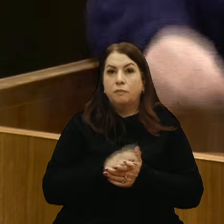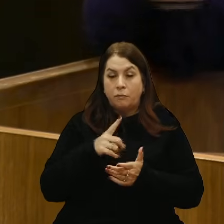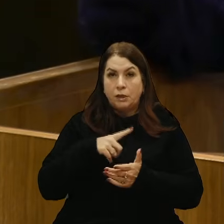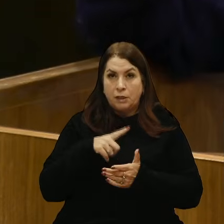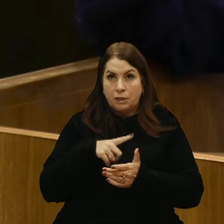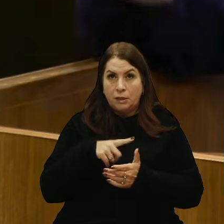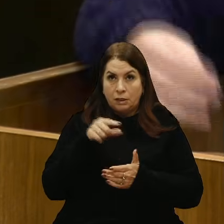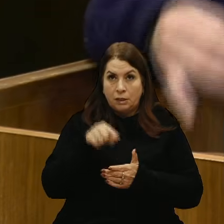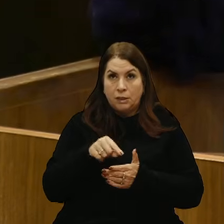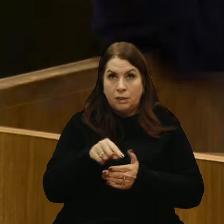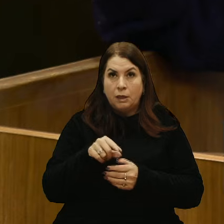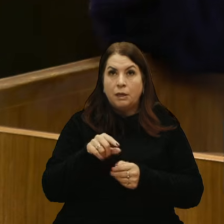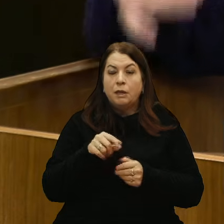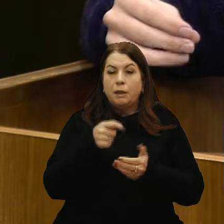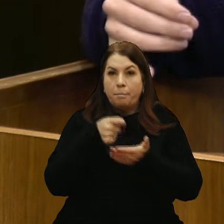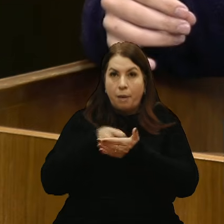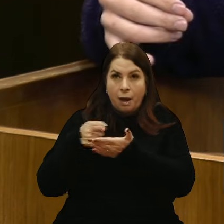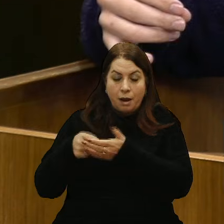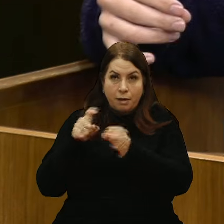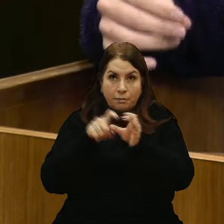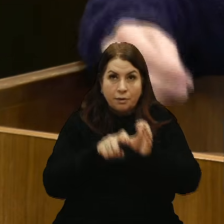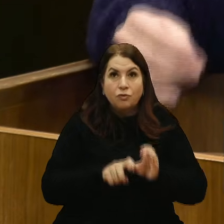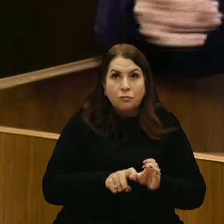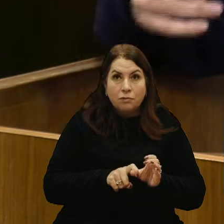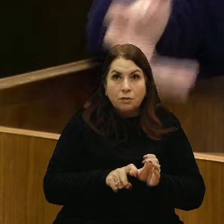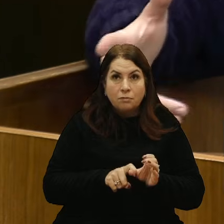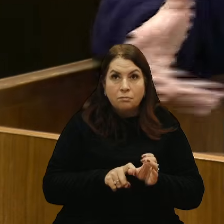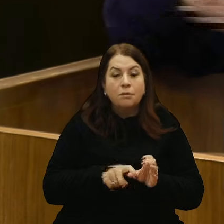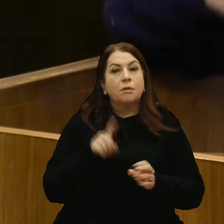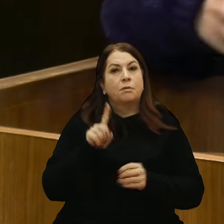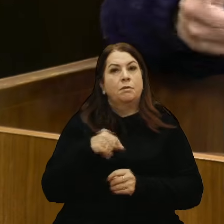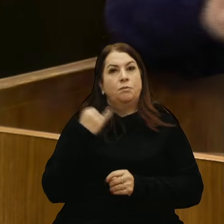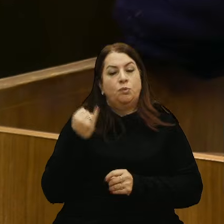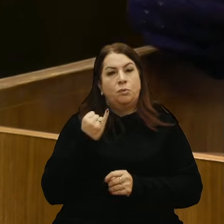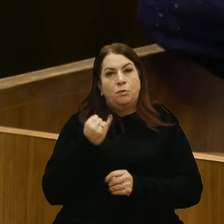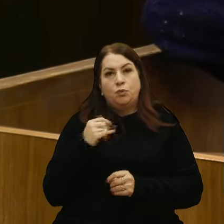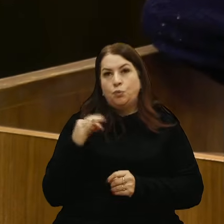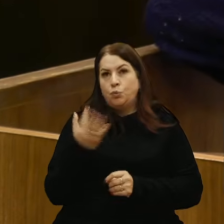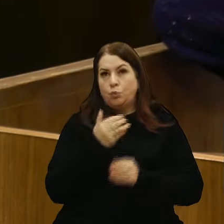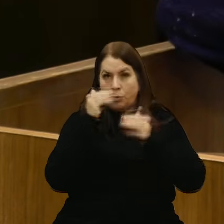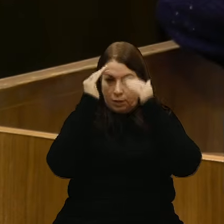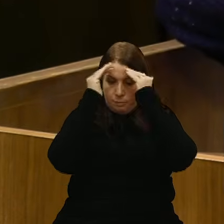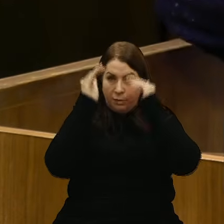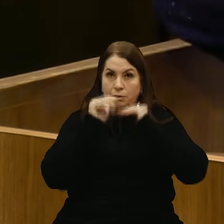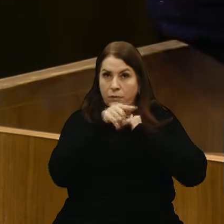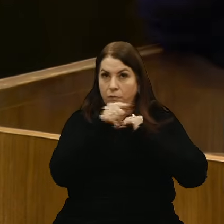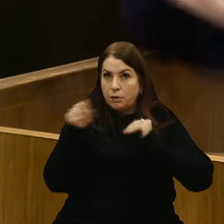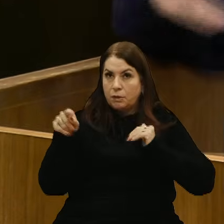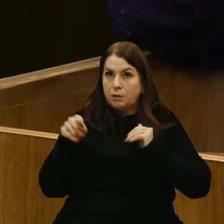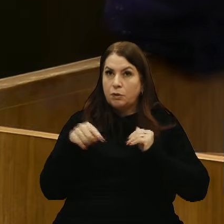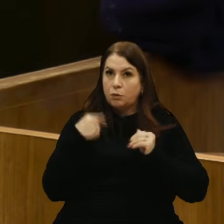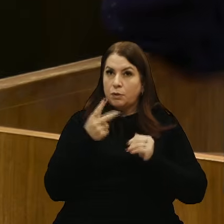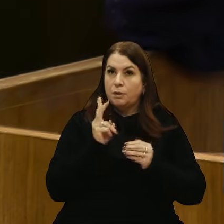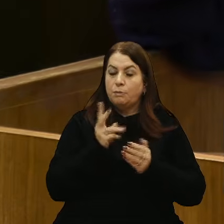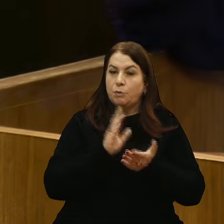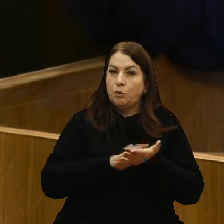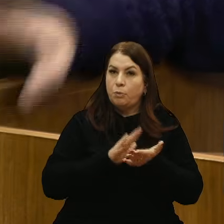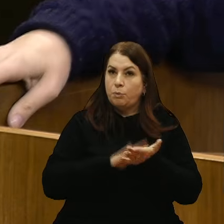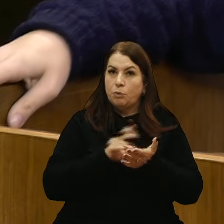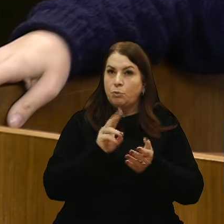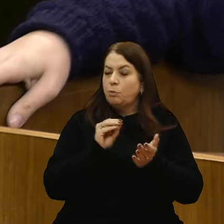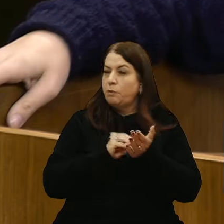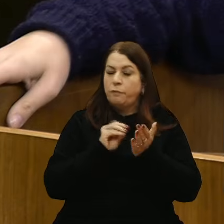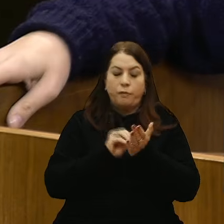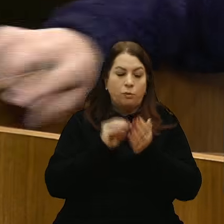haver a quitação dessa dívida? E é importante que, com todo o respeito que tenho a vocês, nós sempre cobramos, mas nunca